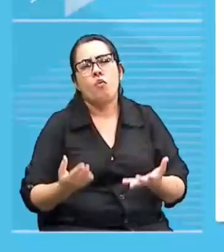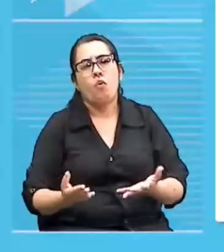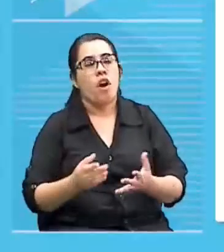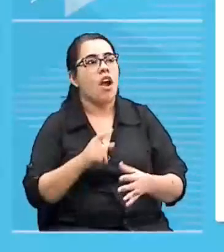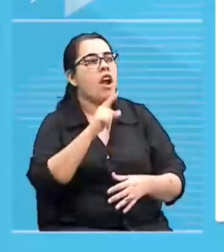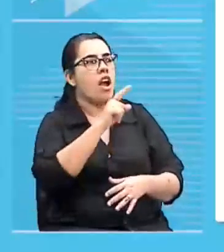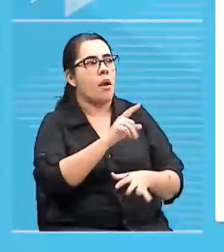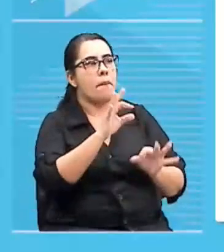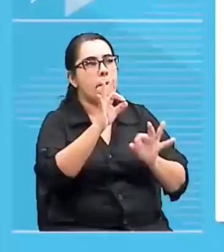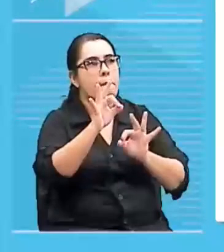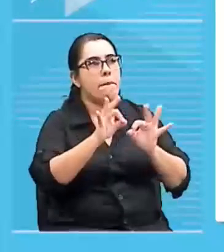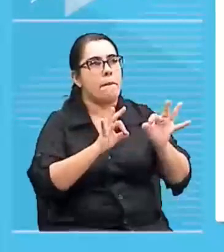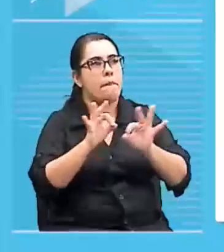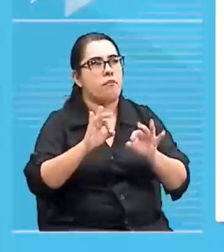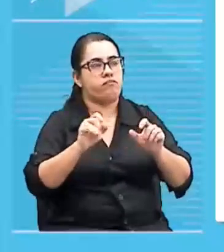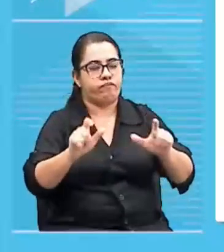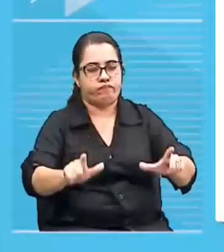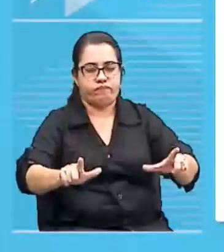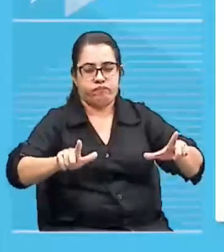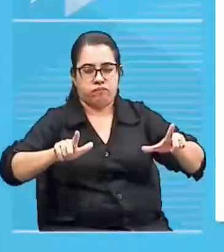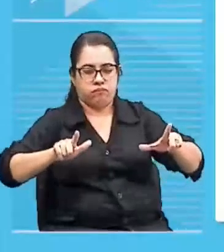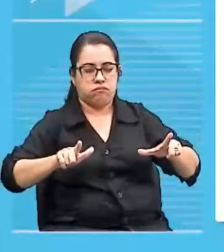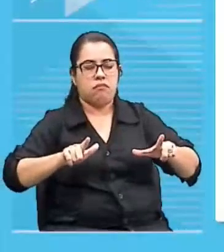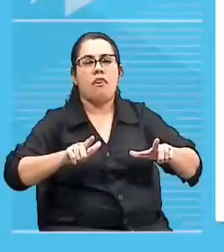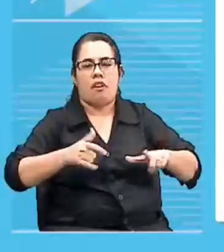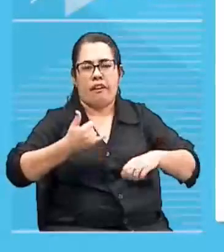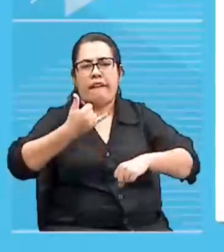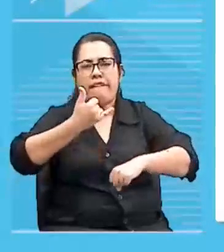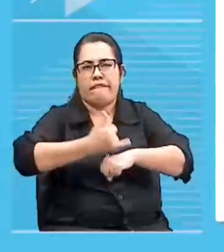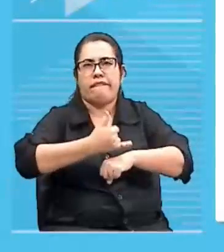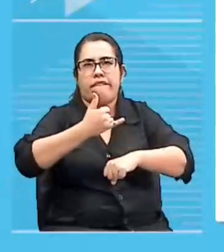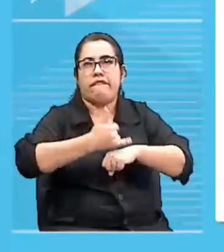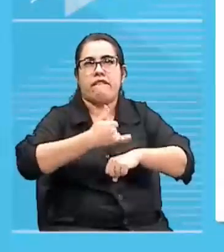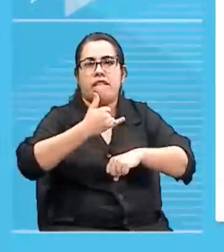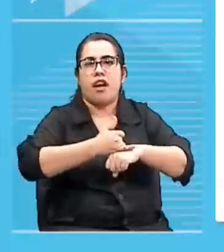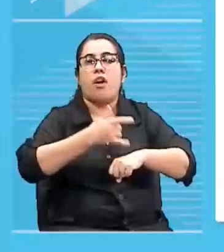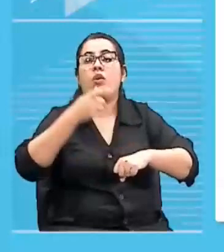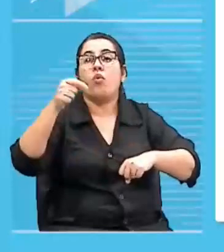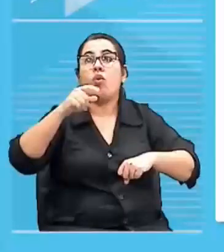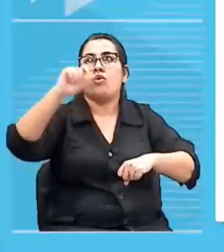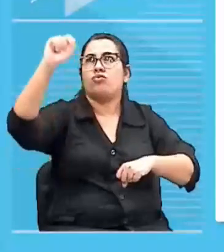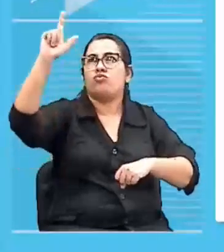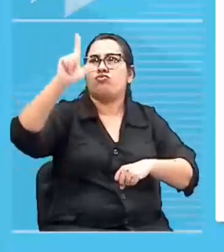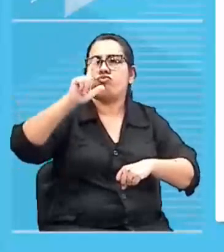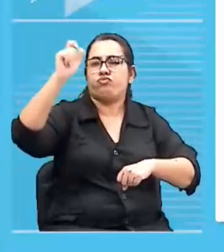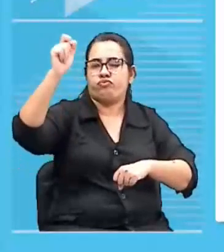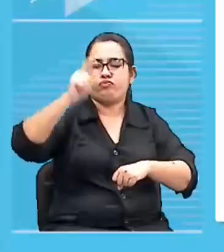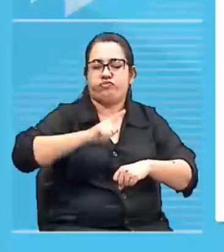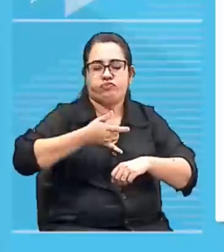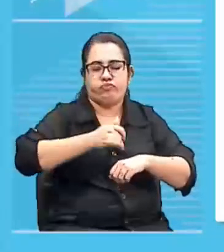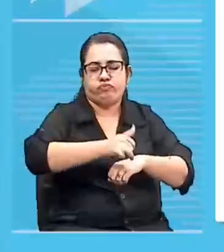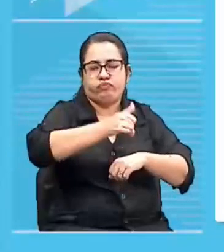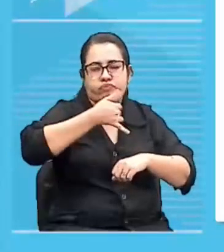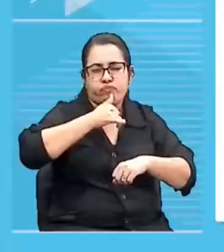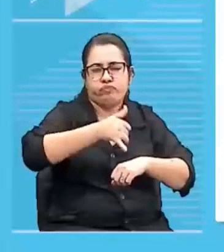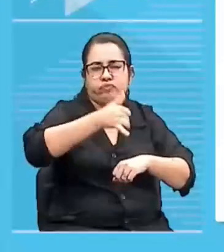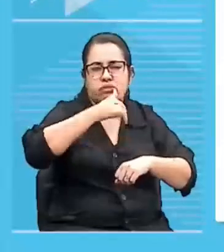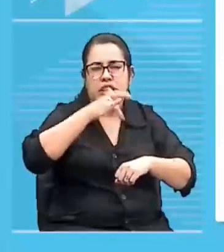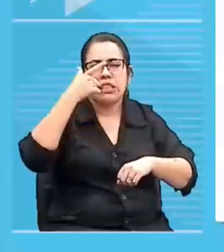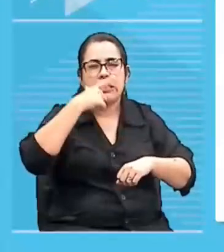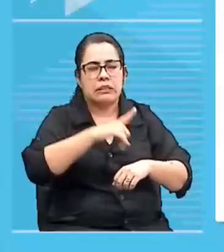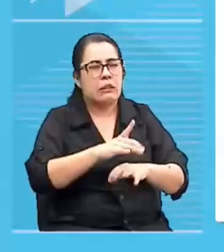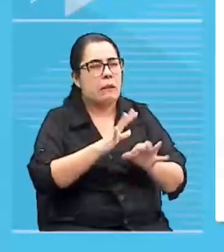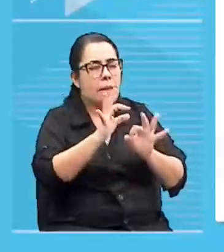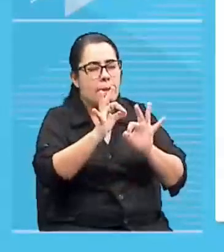está manuseando uma placa solar, por exemplo, né? Uma placa solar. Então, aqui ele está